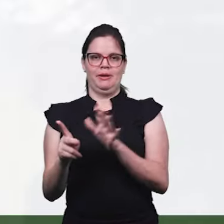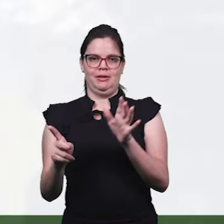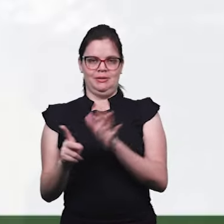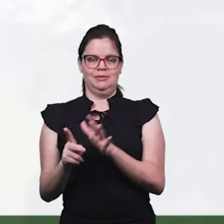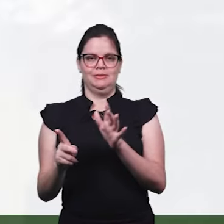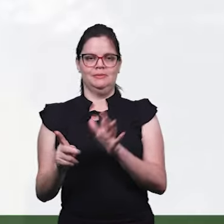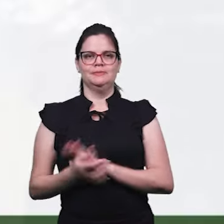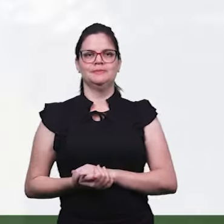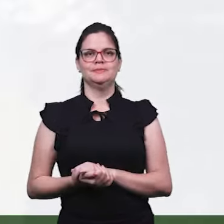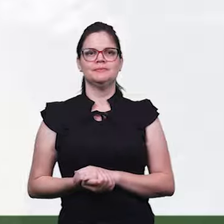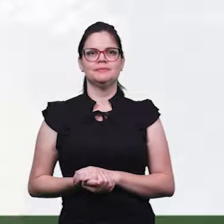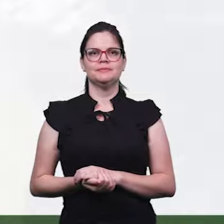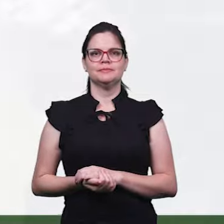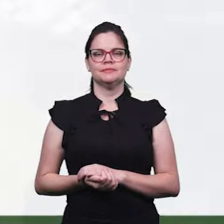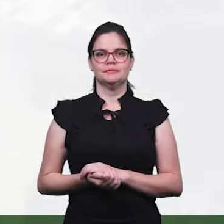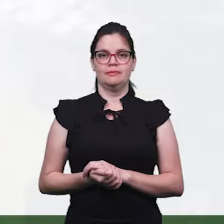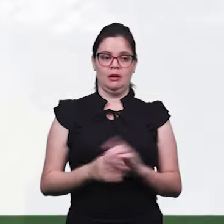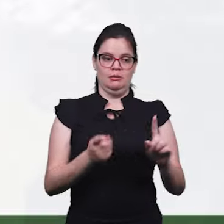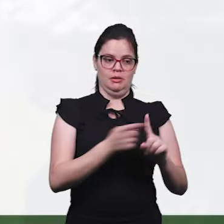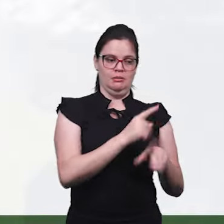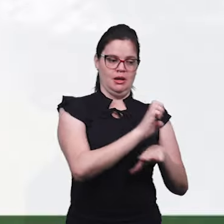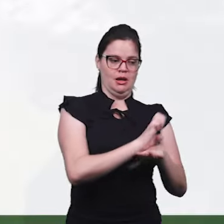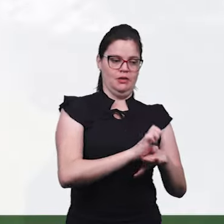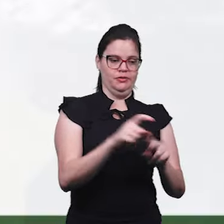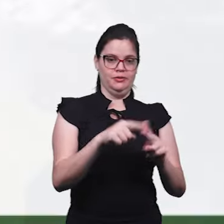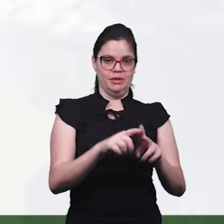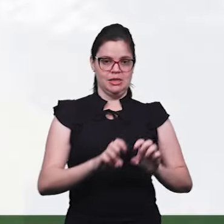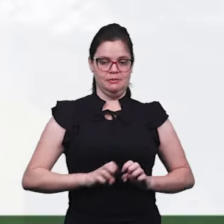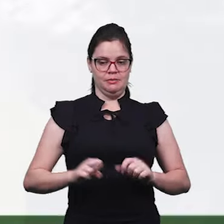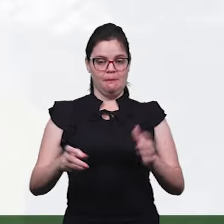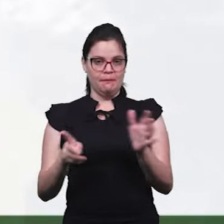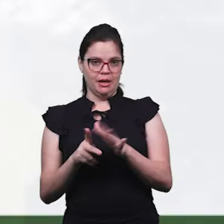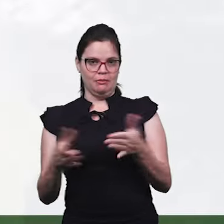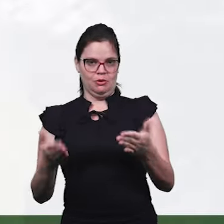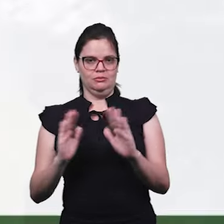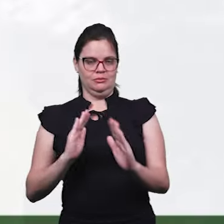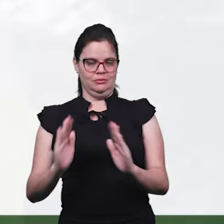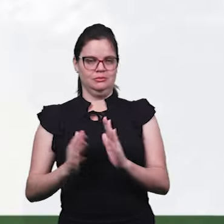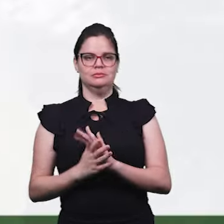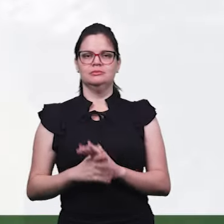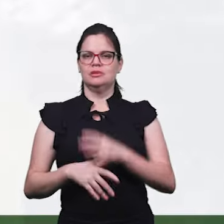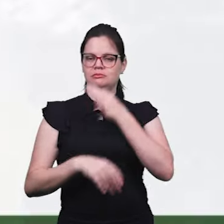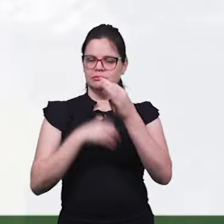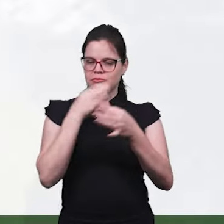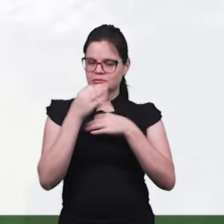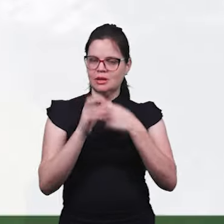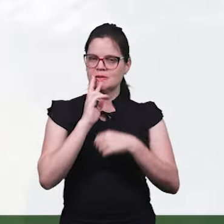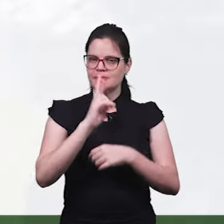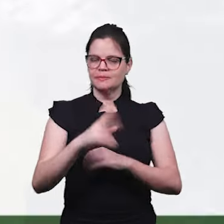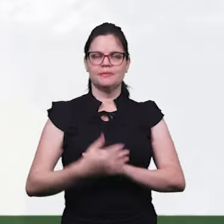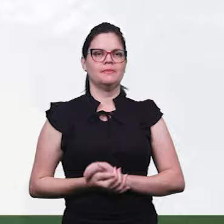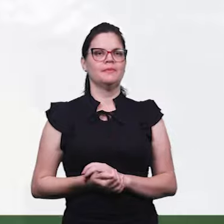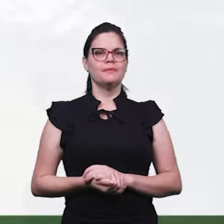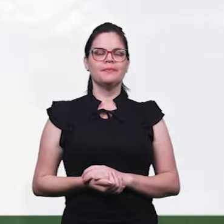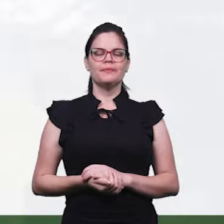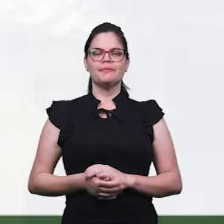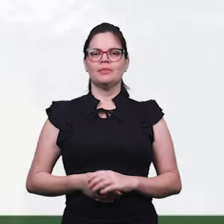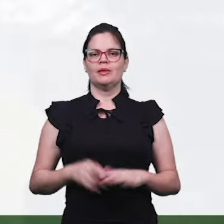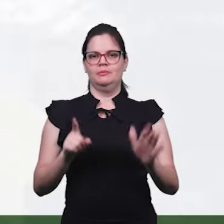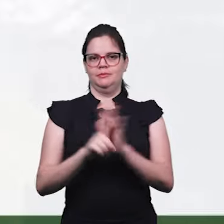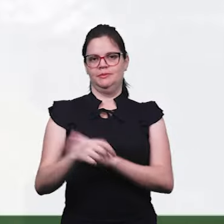à igreja no período de Pérgamo. Primeiro foi Éfeso, depois Esmirna, agora Pérgamo. Comente a